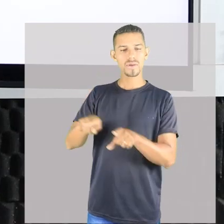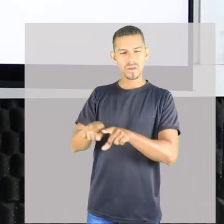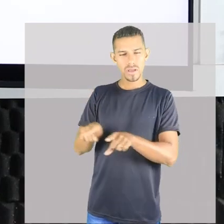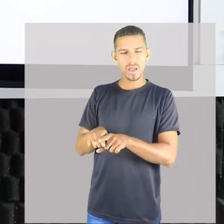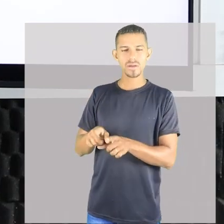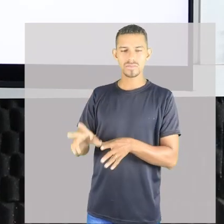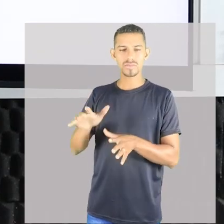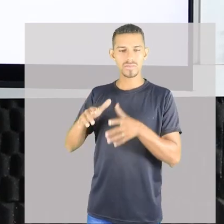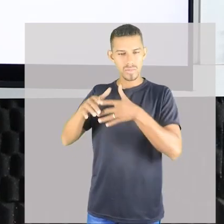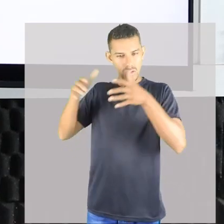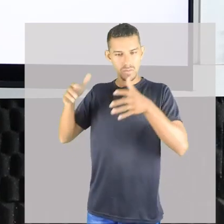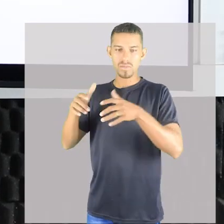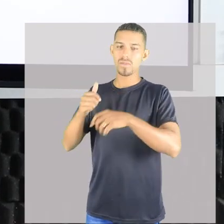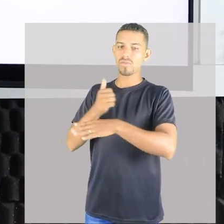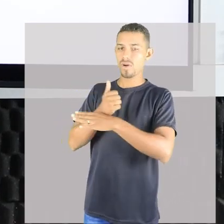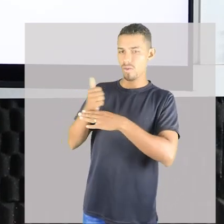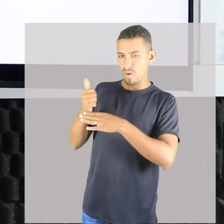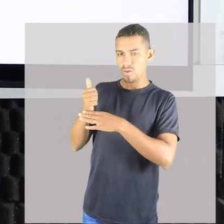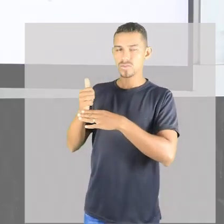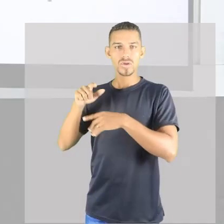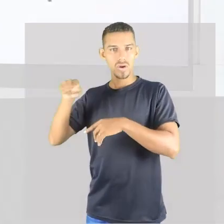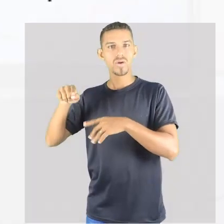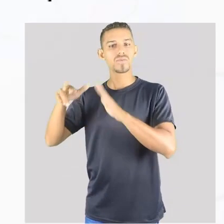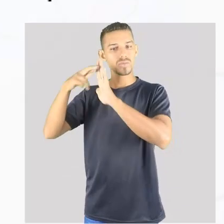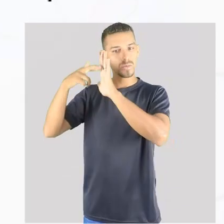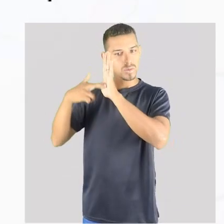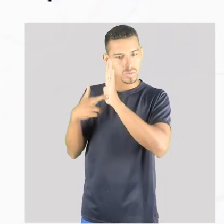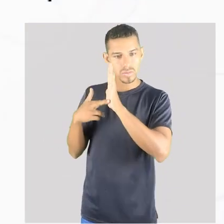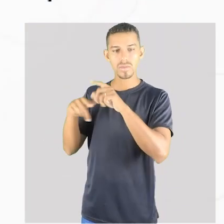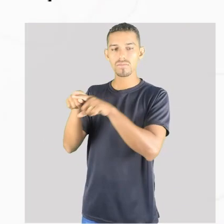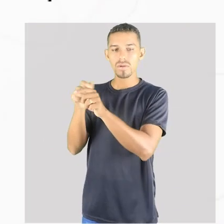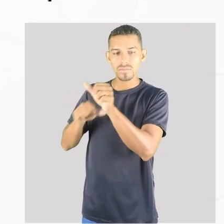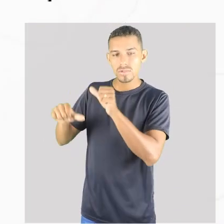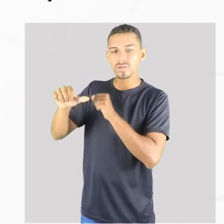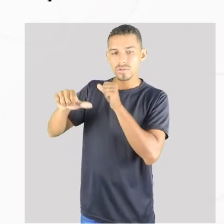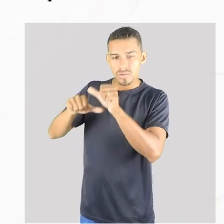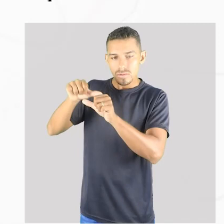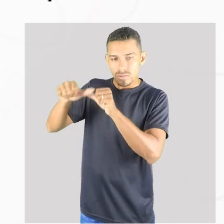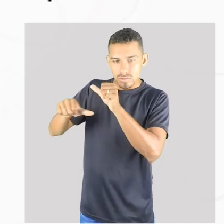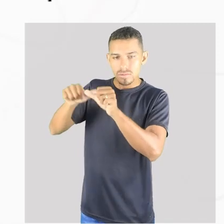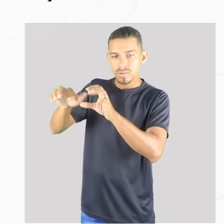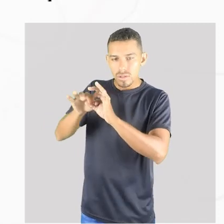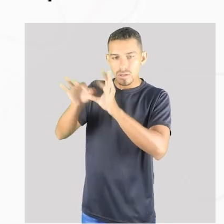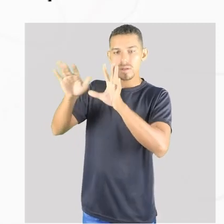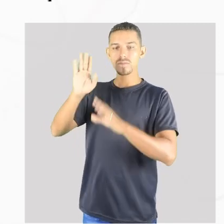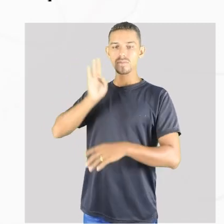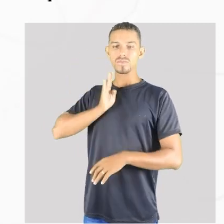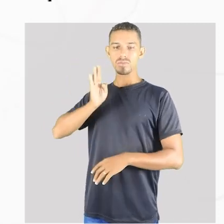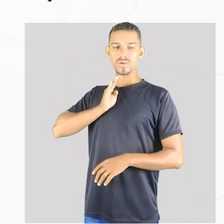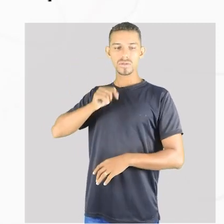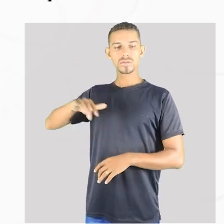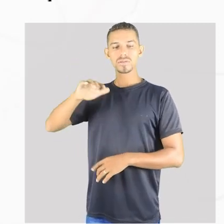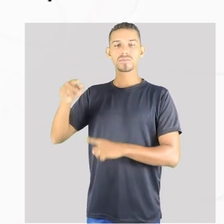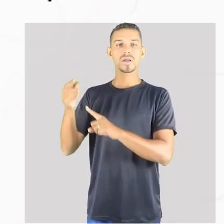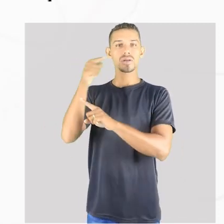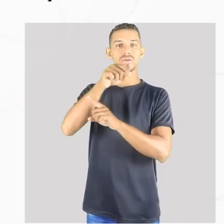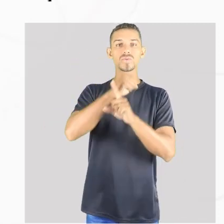mais moderada ao regime, defendendo uma transição gradual do liberalismo português para o